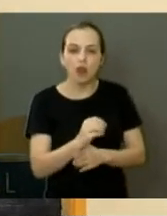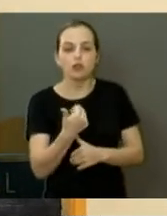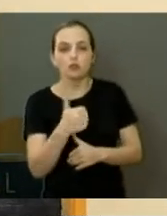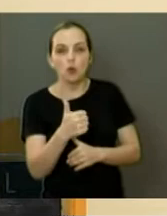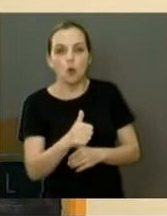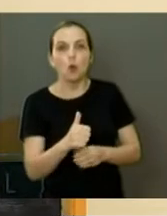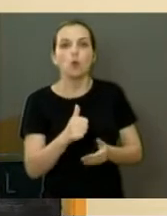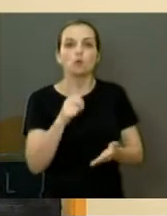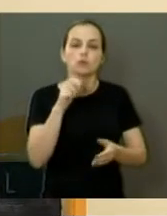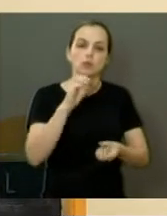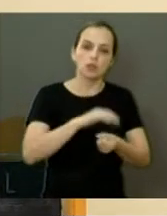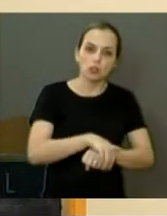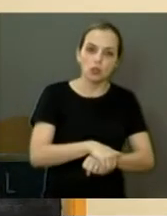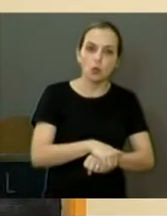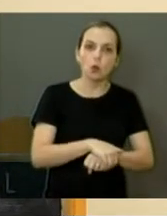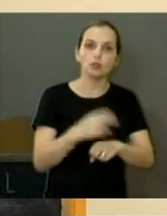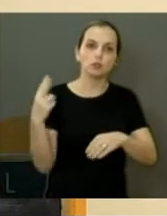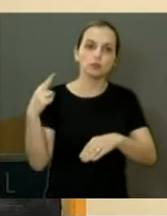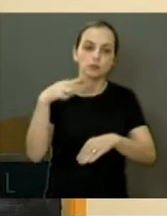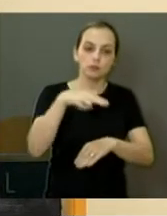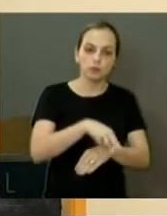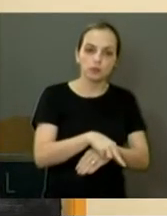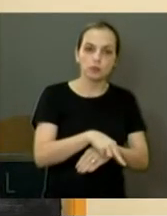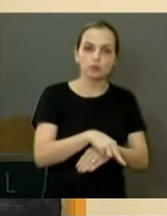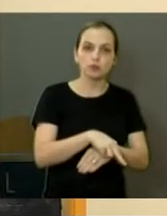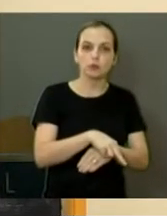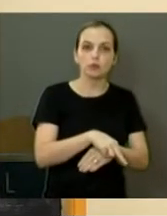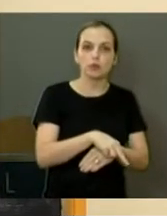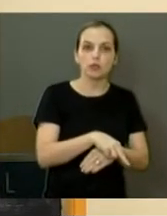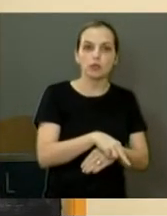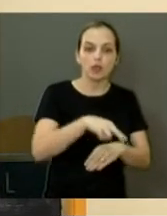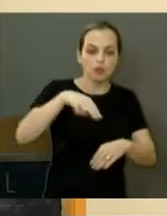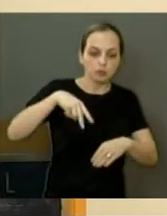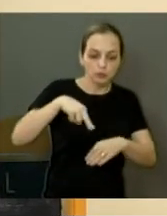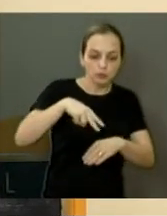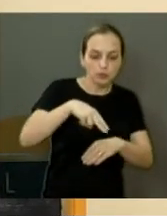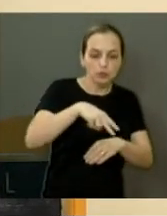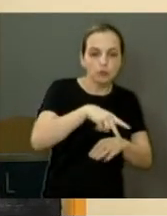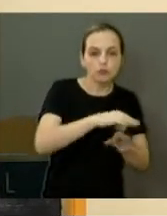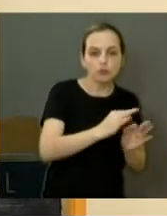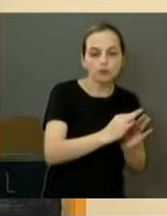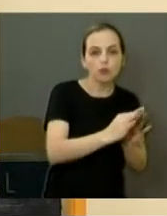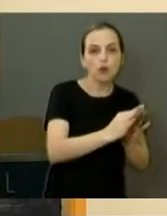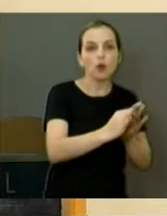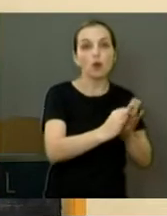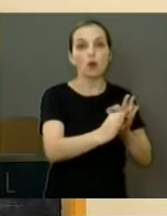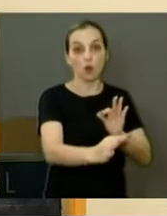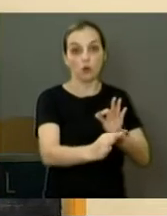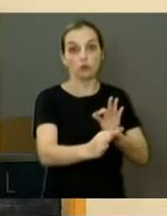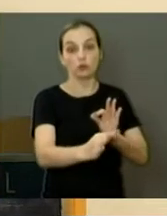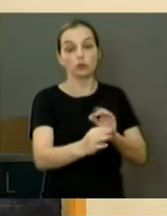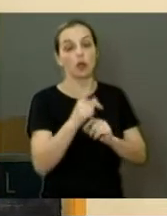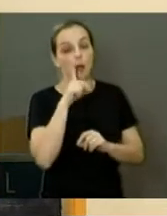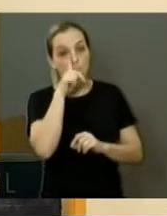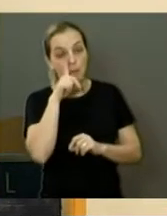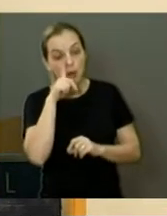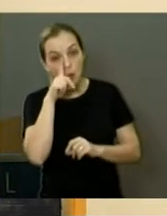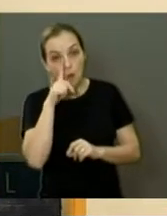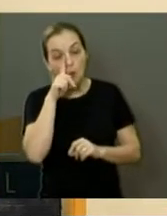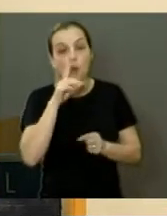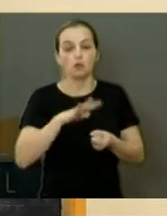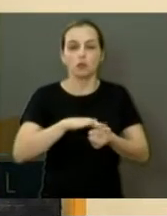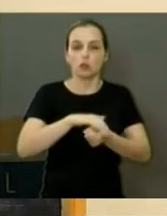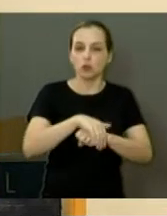noite, descem do coletivo e tem que descer a pé 7, 8 quarteirões, até no final da casa dele, Canto Serra Azul. É um perigo muito grande. É à